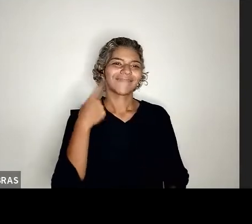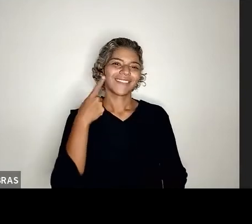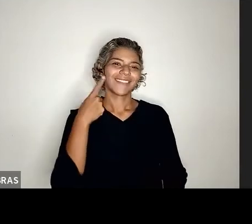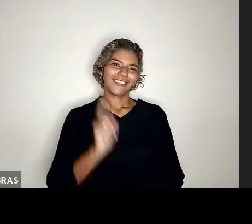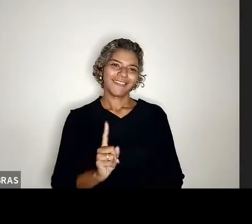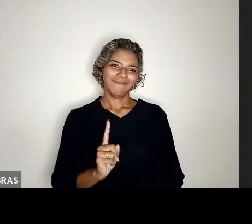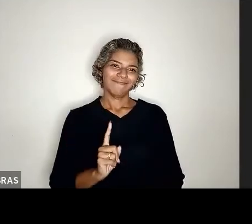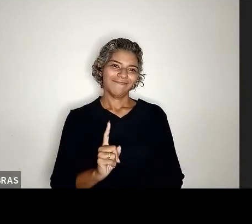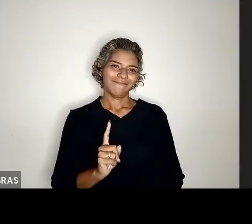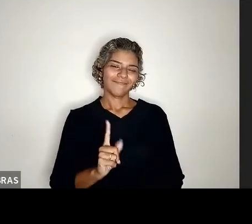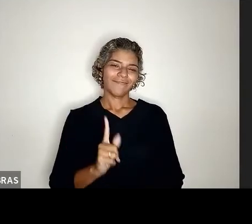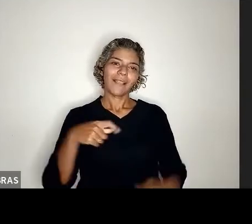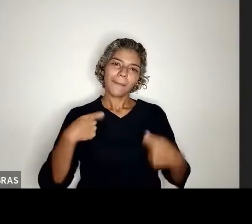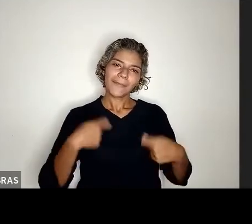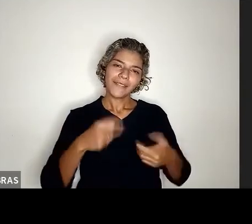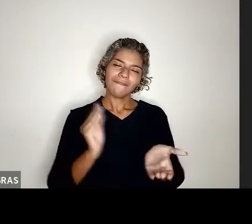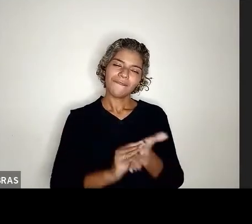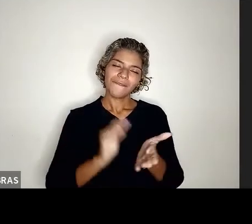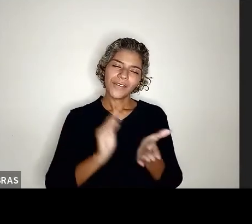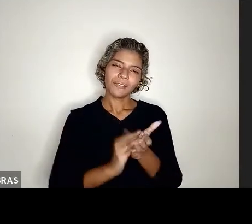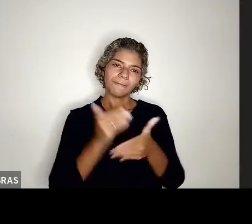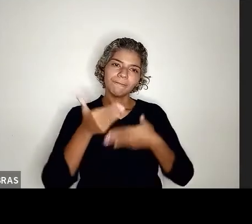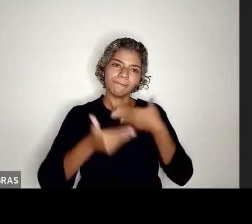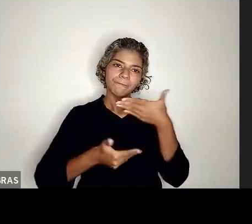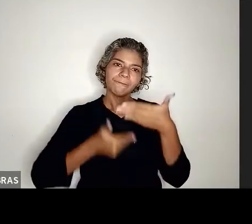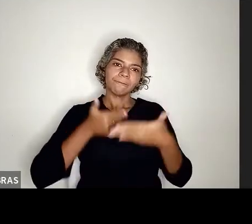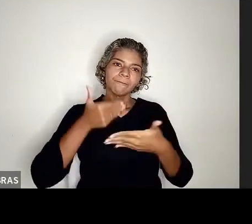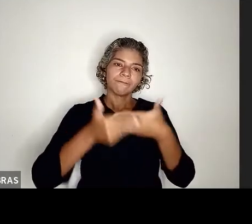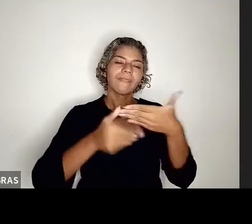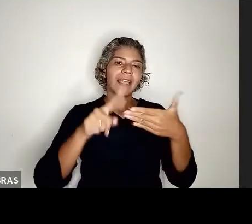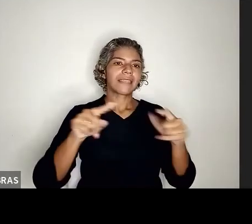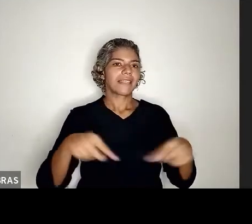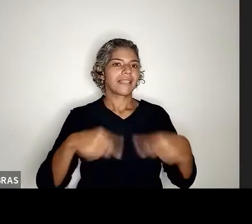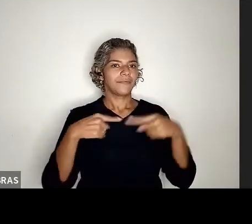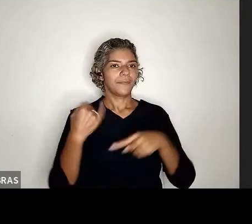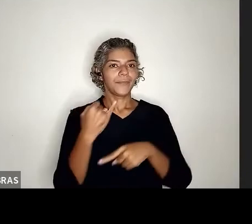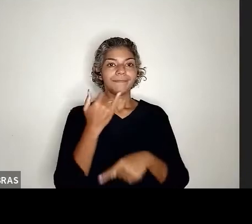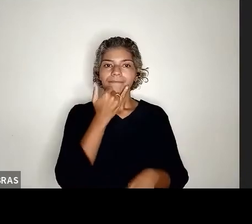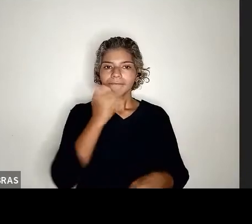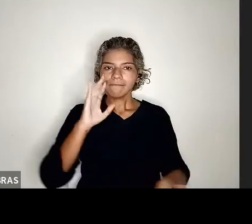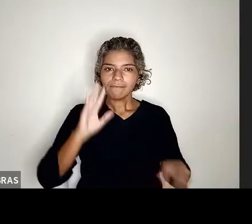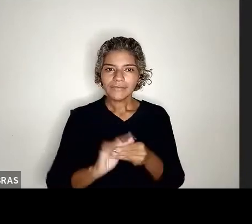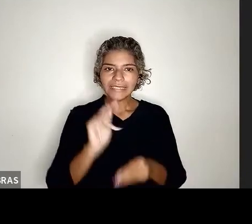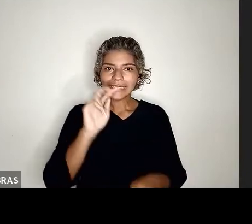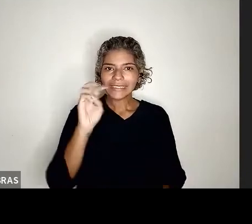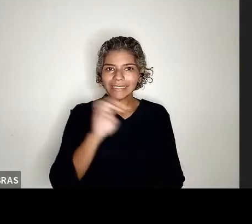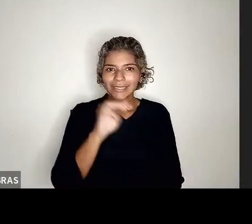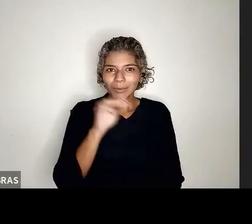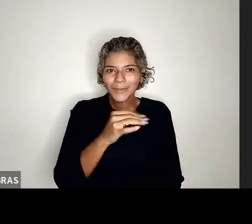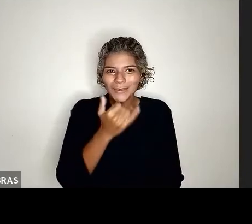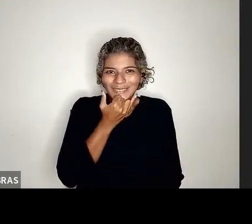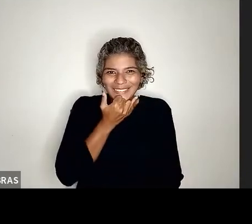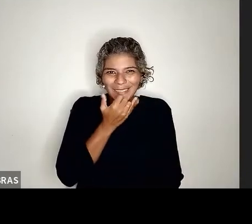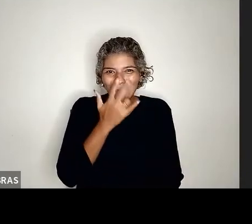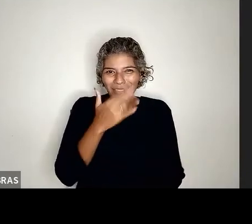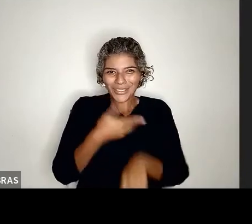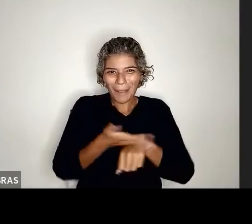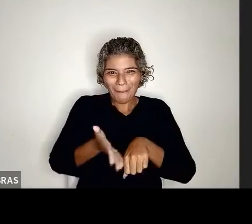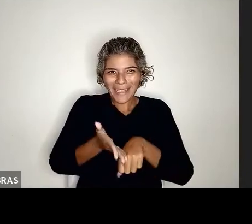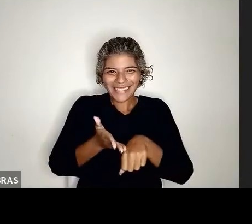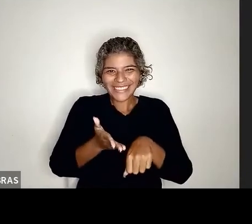me parece hoje um desafio muito importante. Aí, para terminar, porque eu sei que são só 5 minutinhos, Vanessa, já devo ter falado